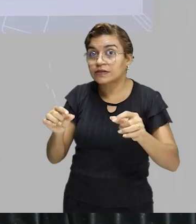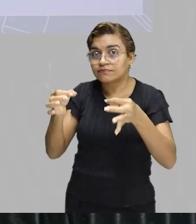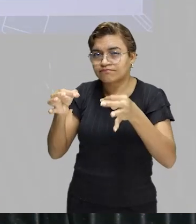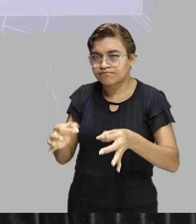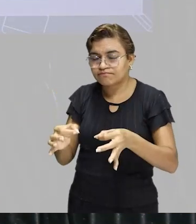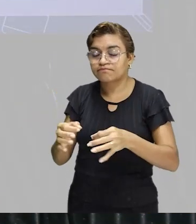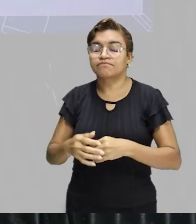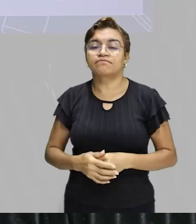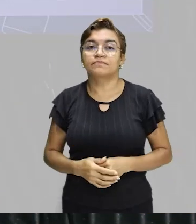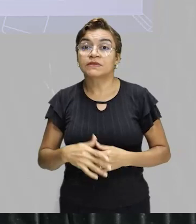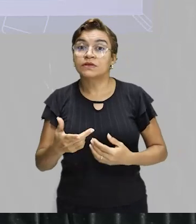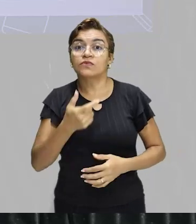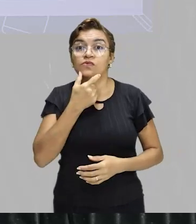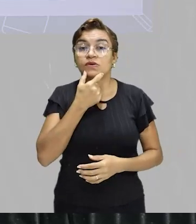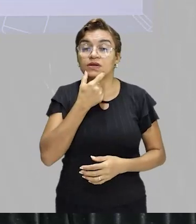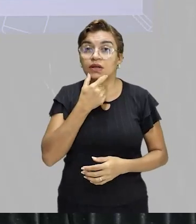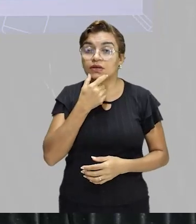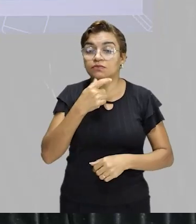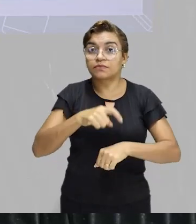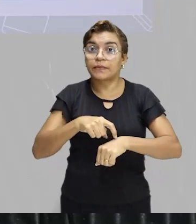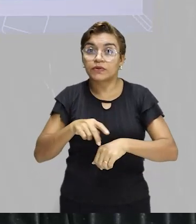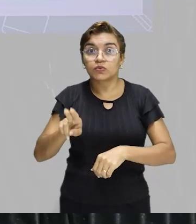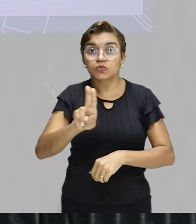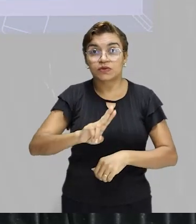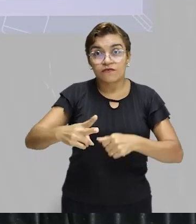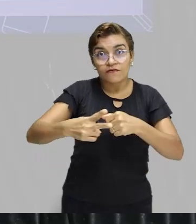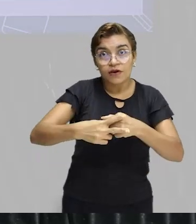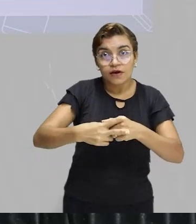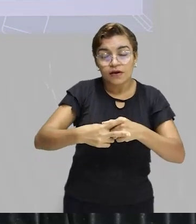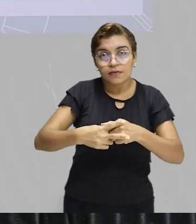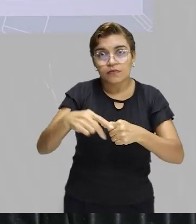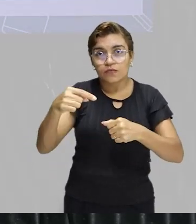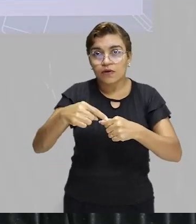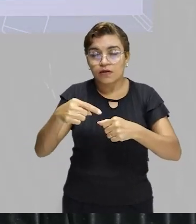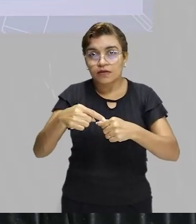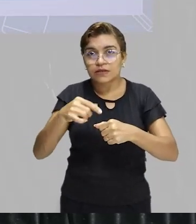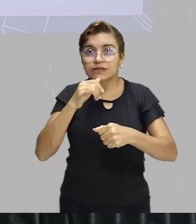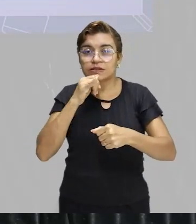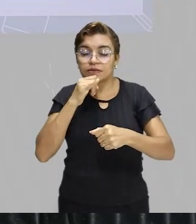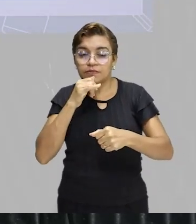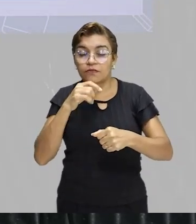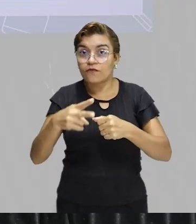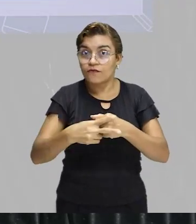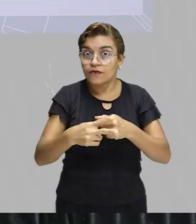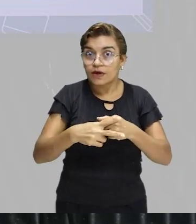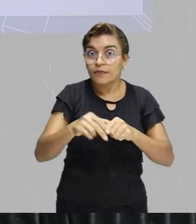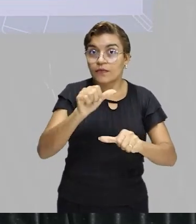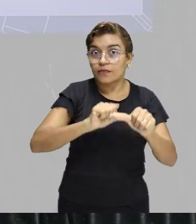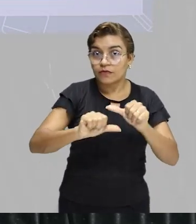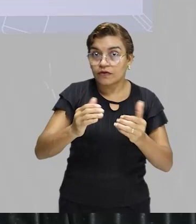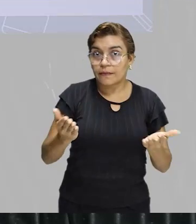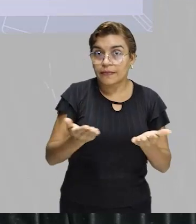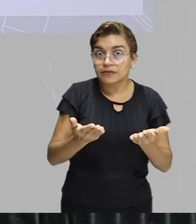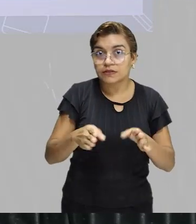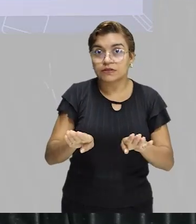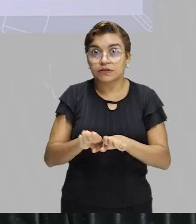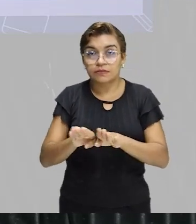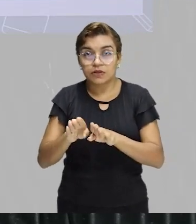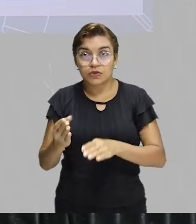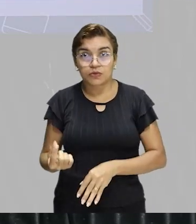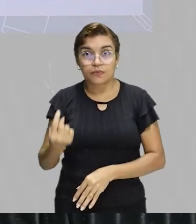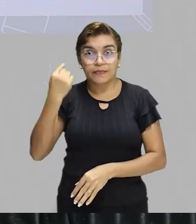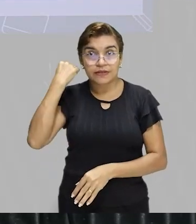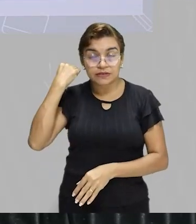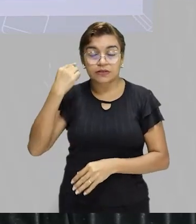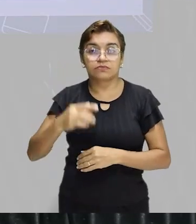afirmativas. Então, em inglês, quando se conjuga verbo, vocês vão perceber que o verbo modifica no presente e no passado.